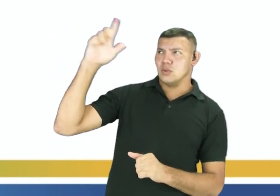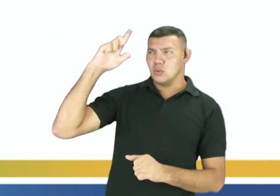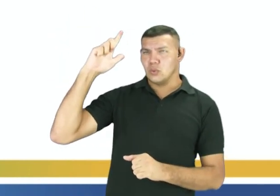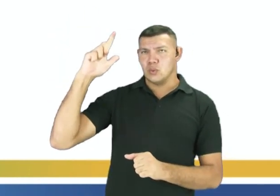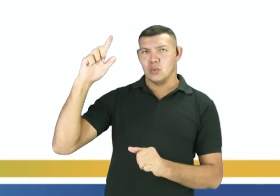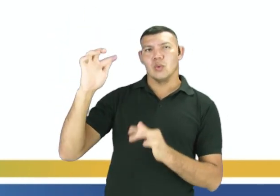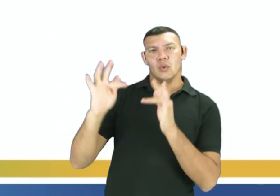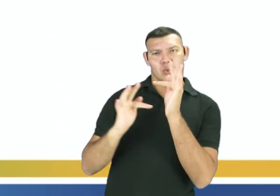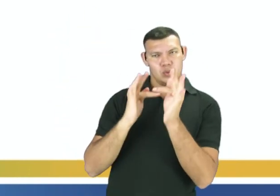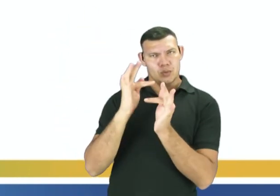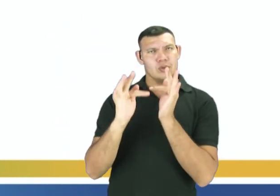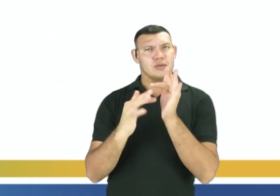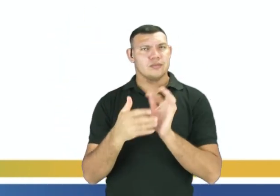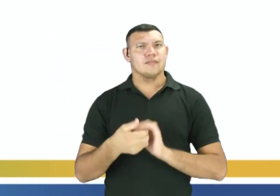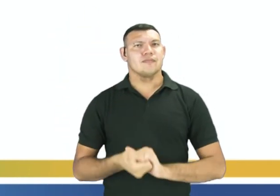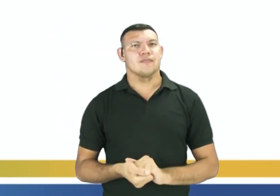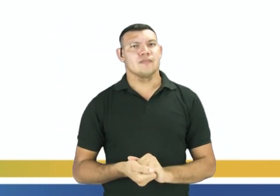físico,